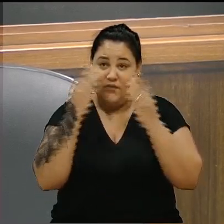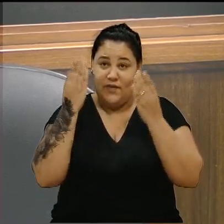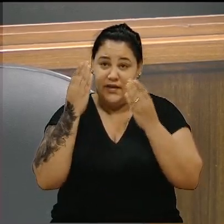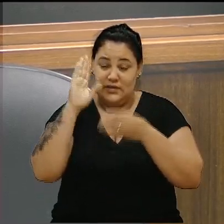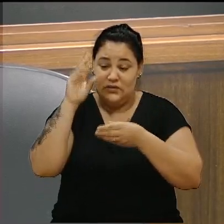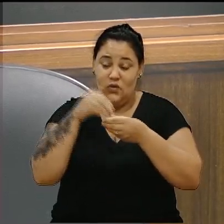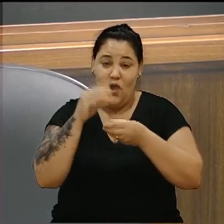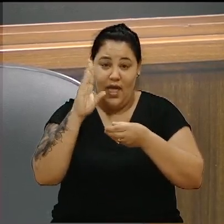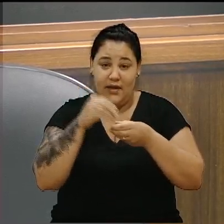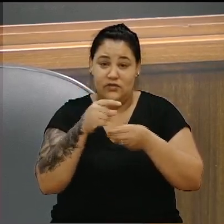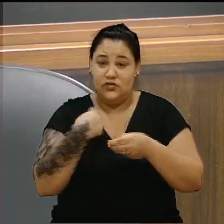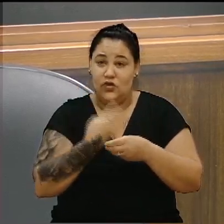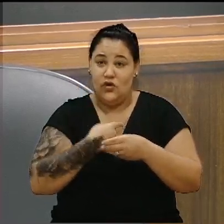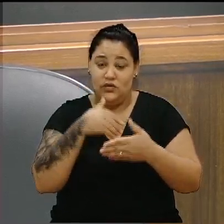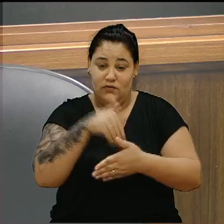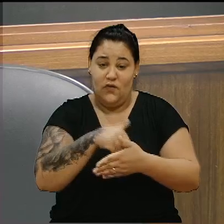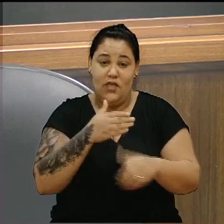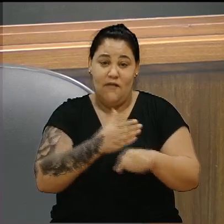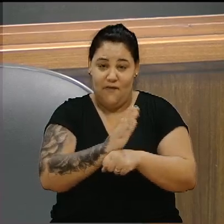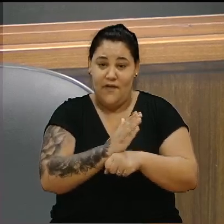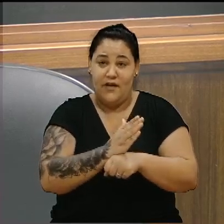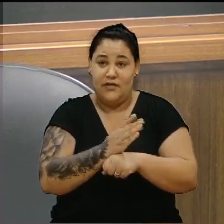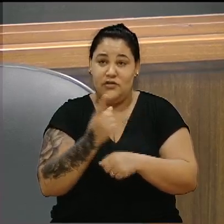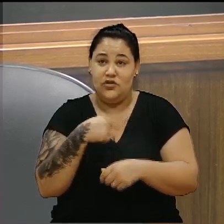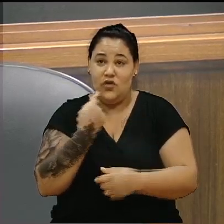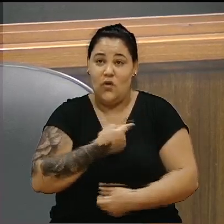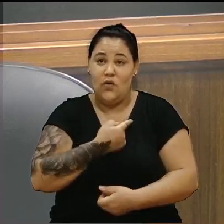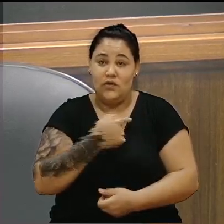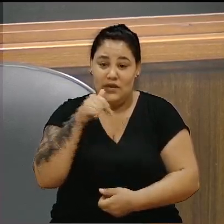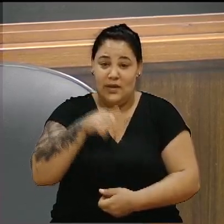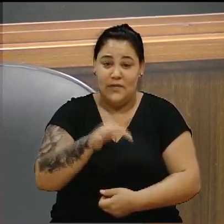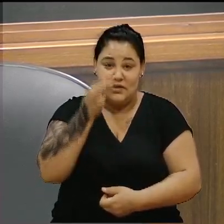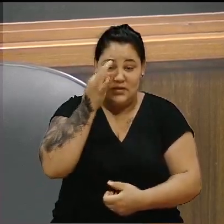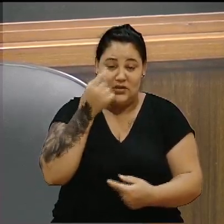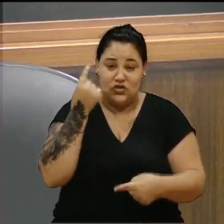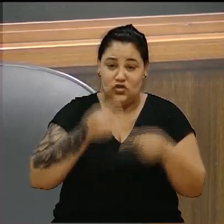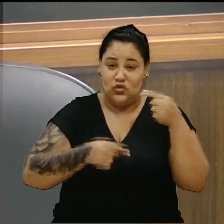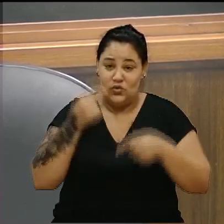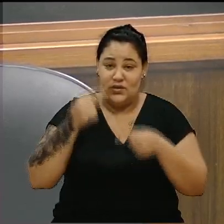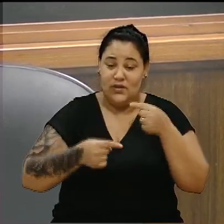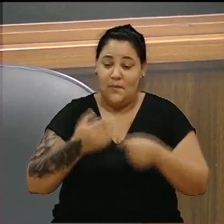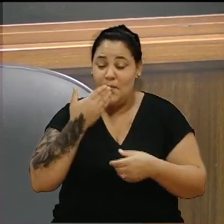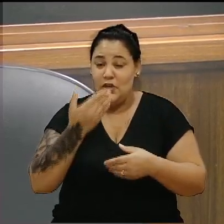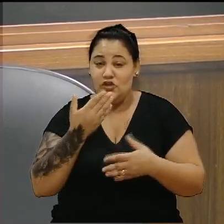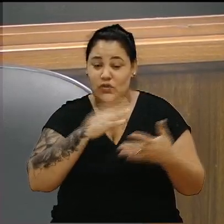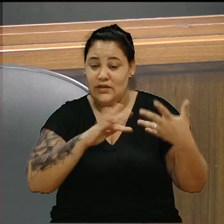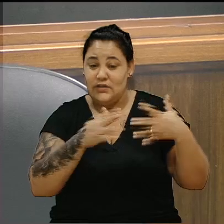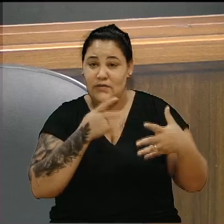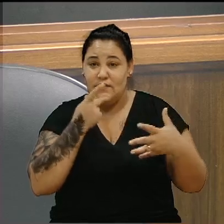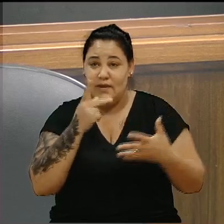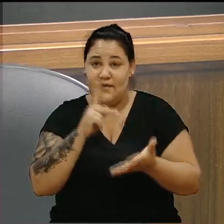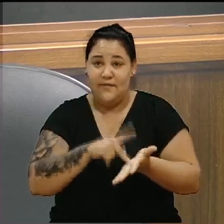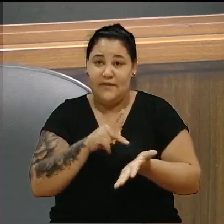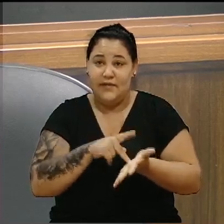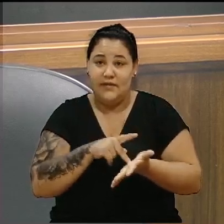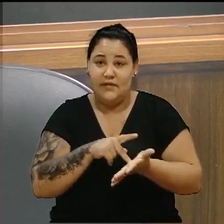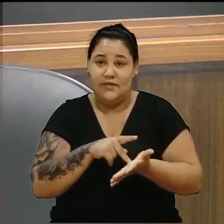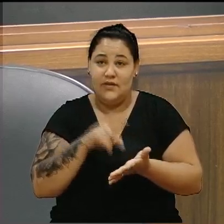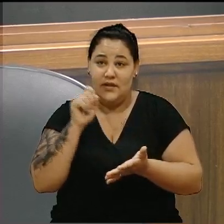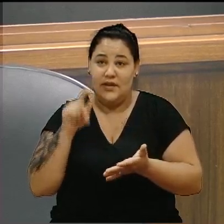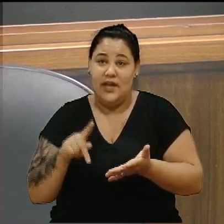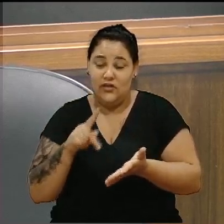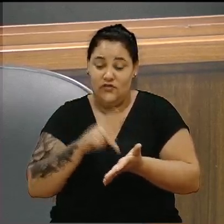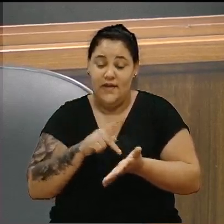Nós que votaremos favoráveis, nós que estamos aqui debatendo, nós que estamos aqui pedindo transparência. Porque quem está, de